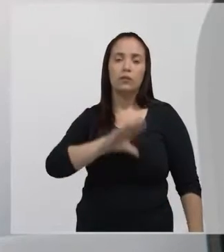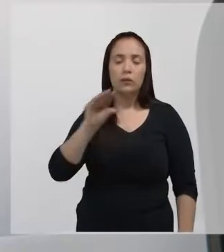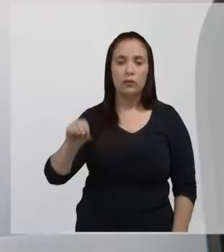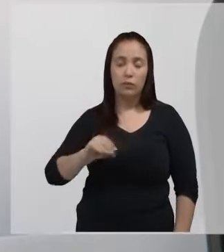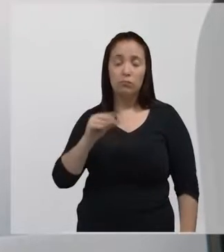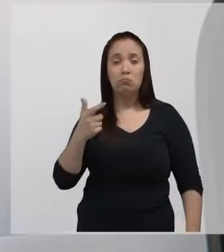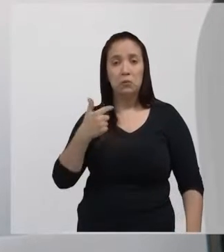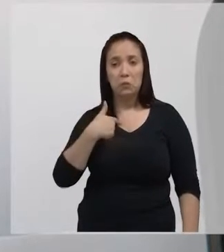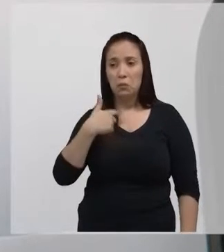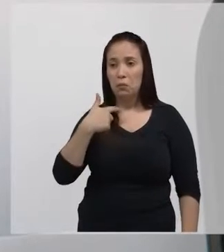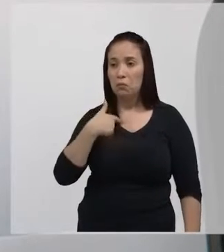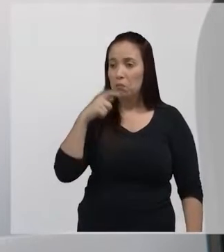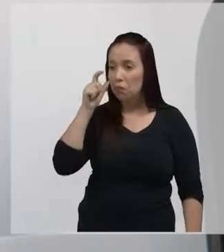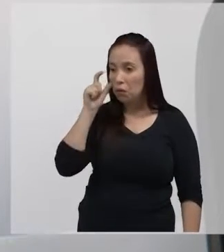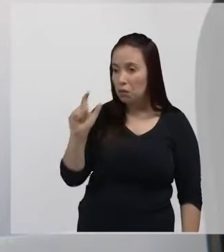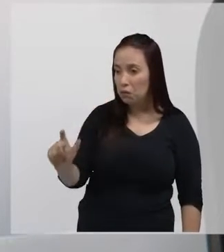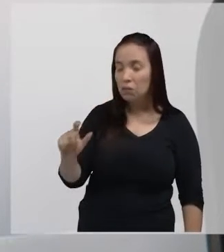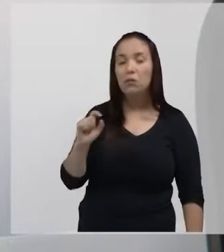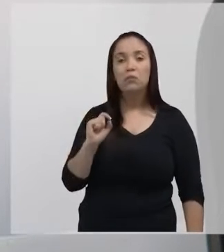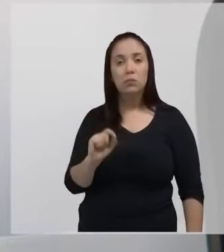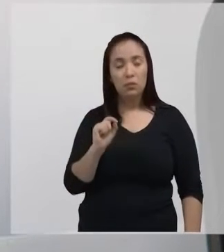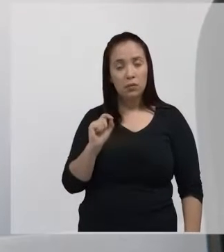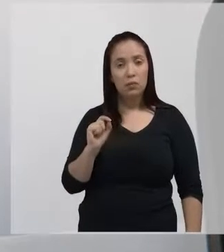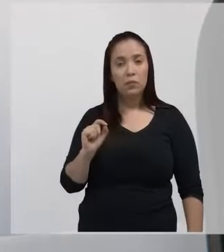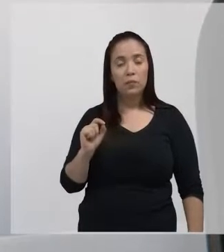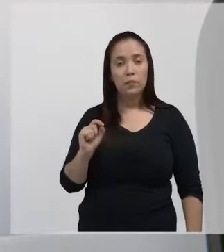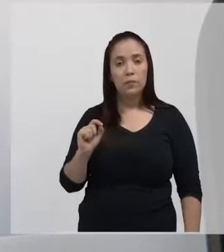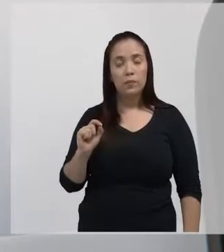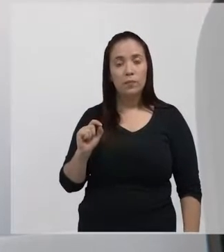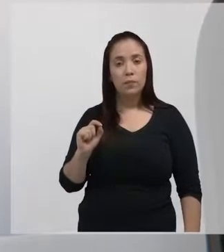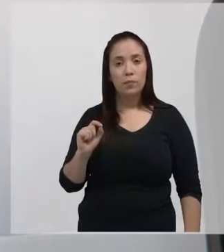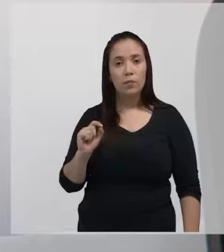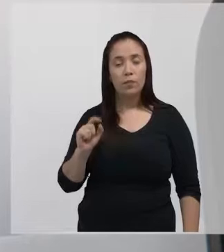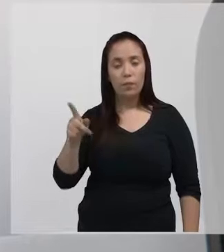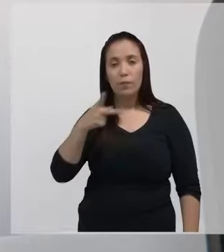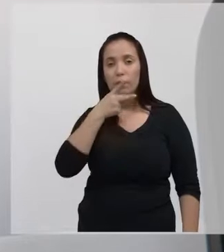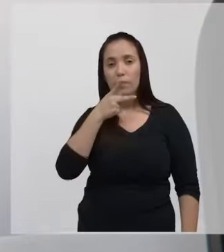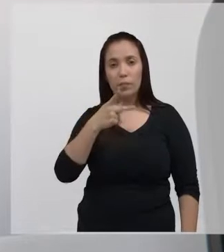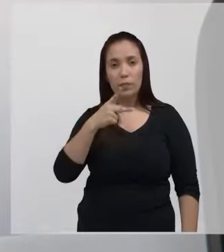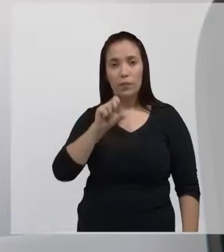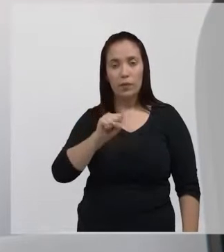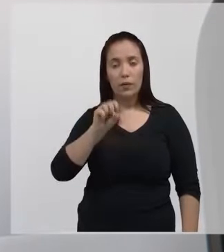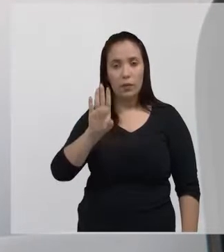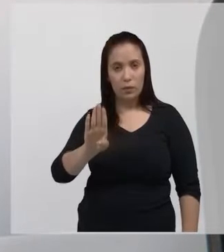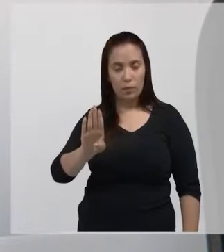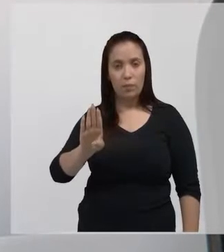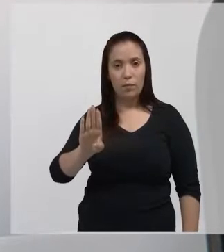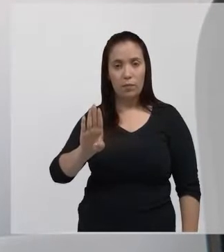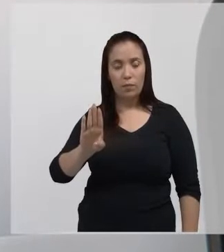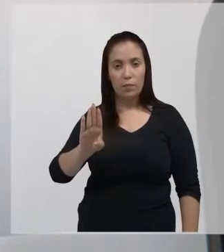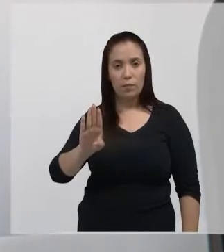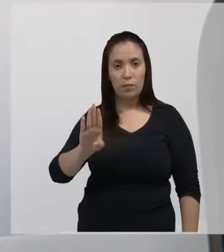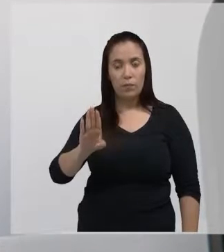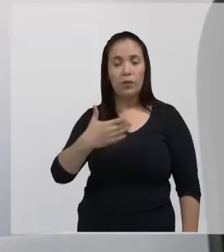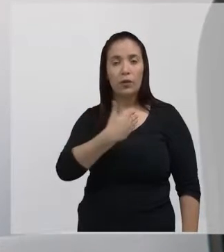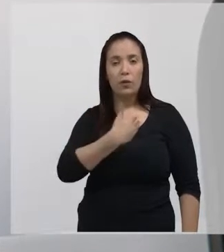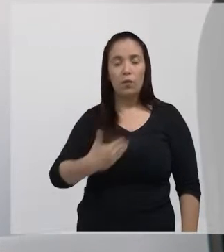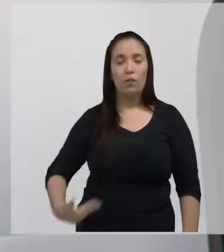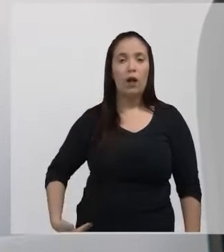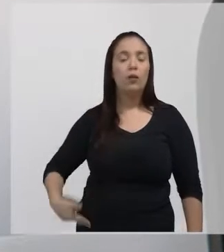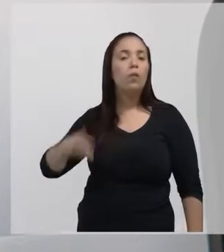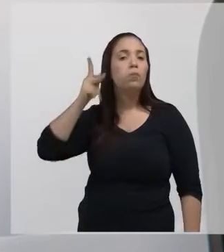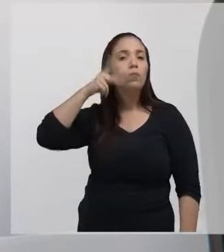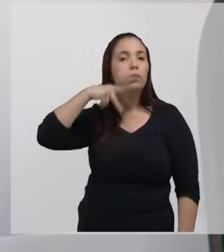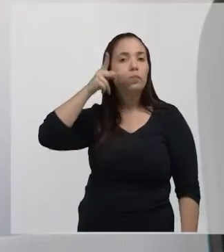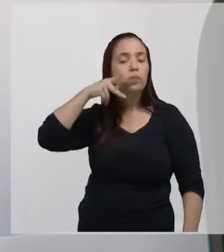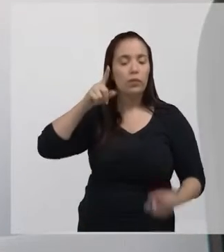chamou mais a atenção foi que, dentro do PSB, Partido Socialista Brasileiro, o governador da Paraíba